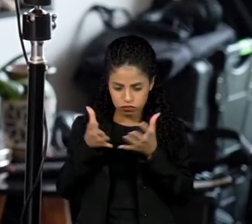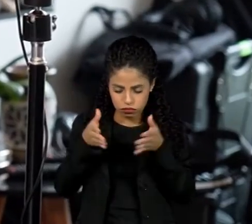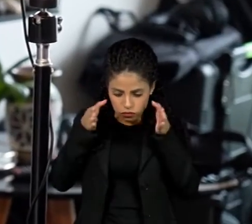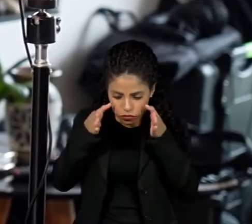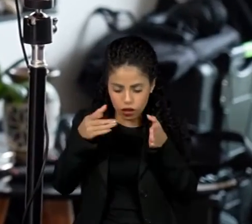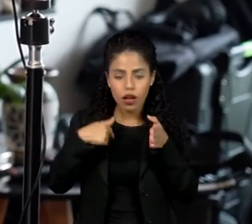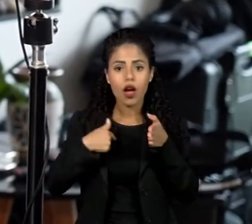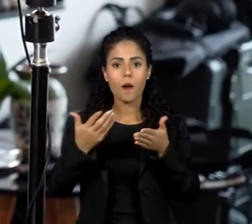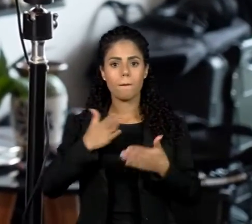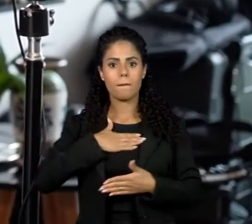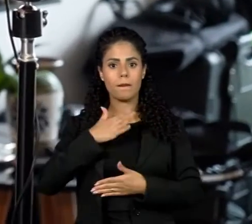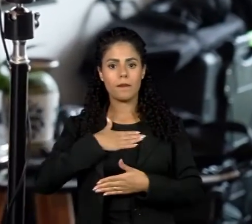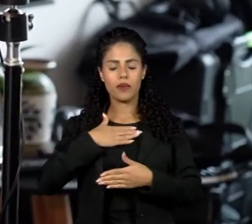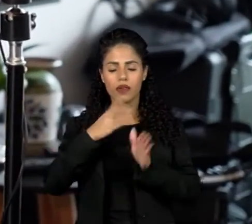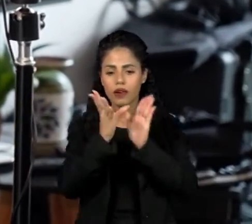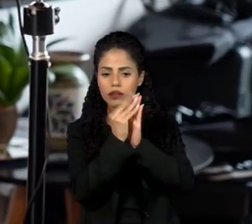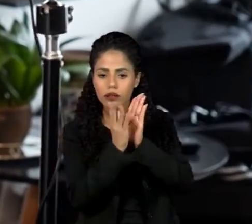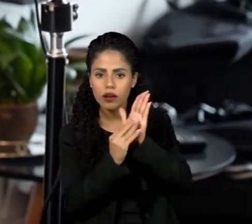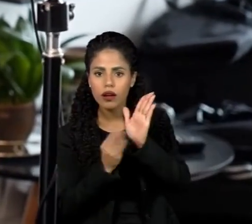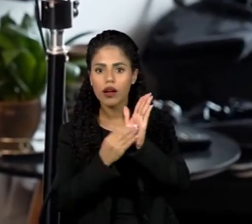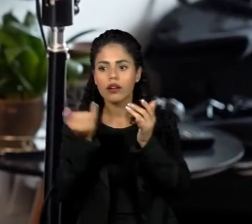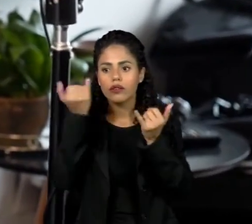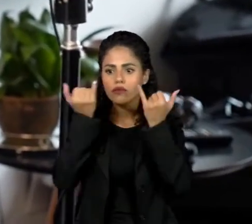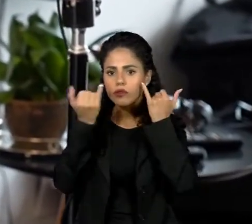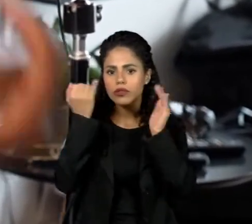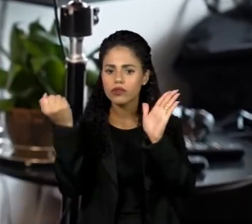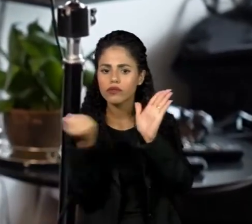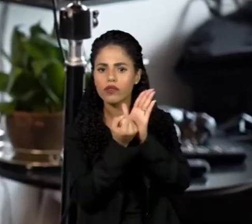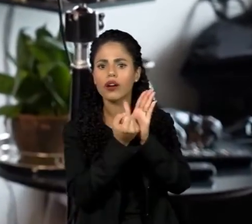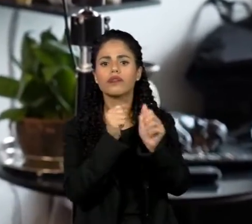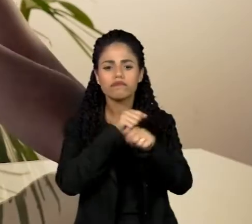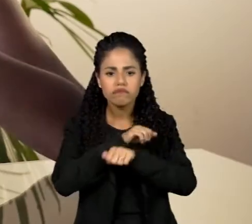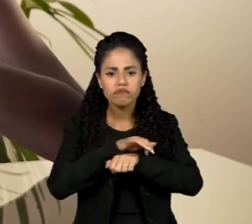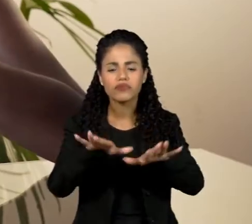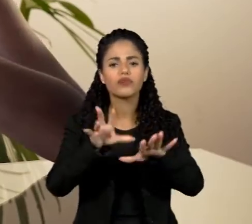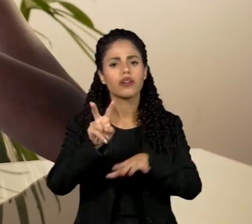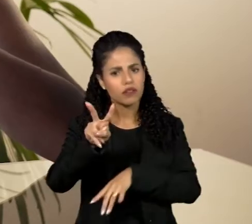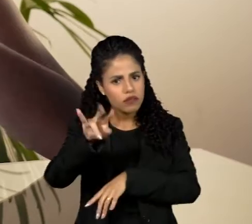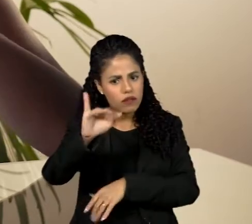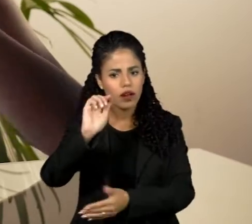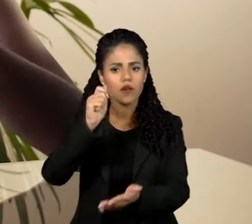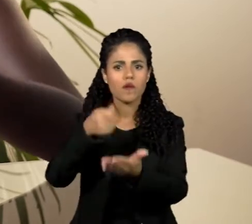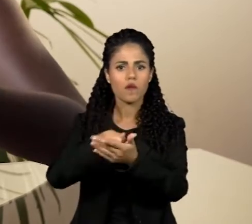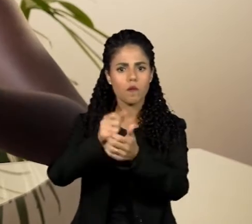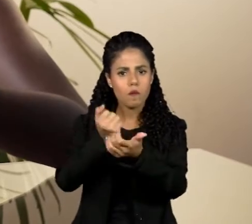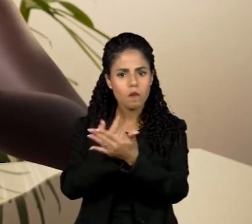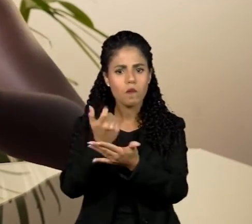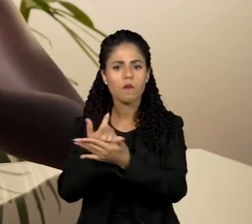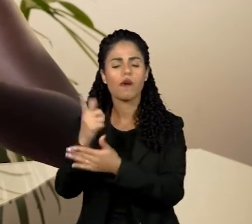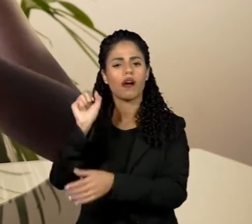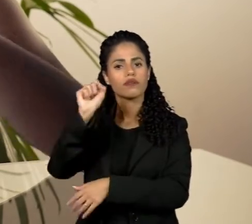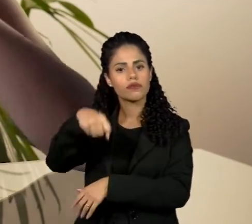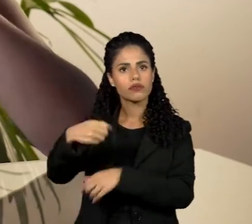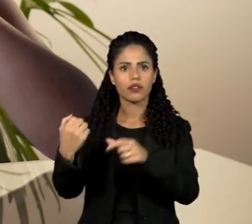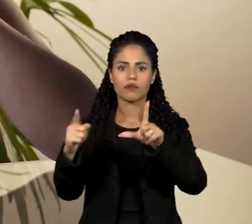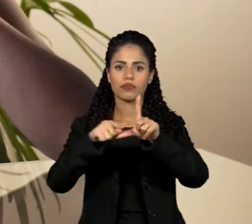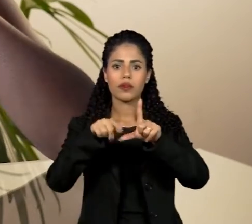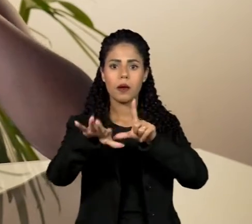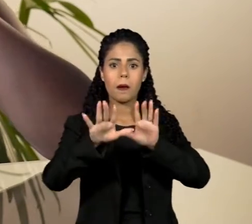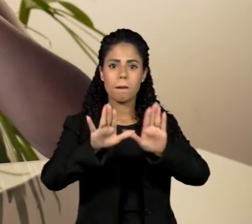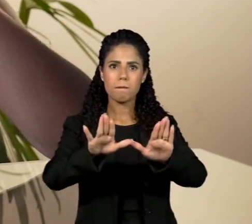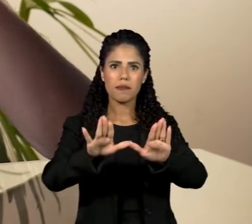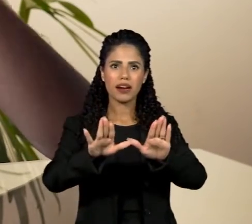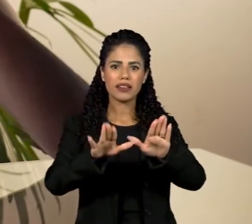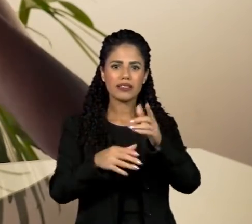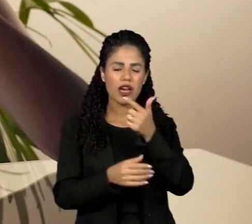o meu conteúdo, vão gostar, vão acessar a marca, vão de fato comprar, porque, enfim, é um lugar de influência. Mas quando o conteúdo